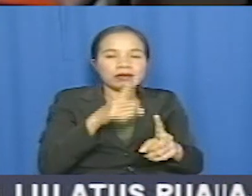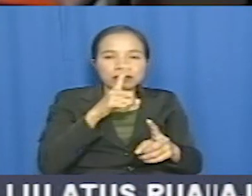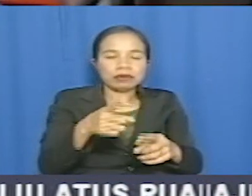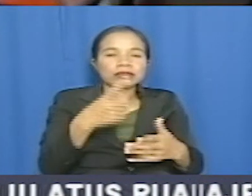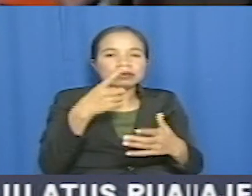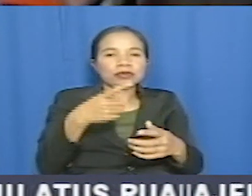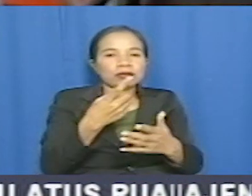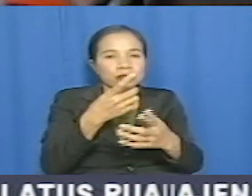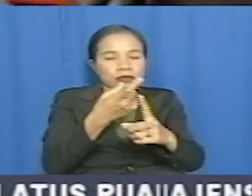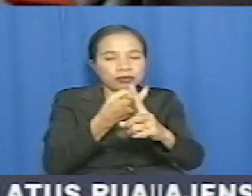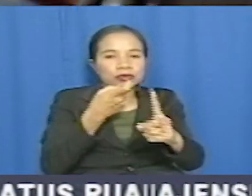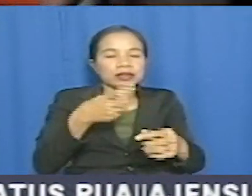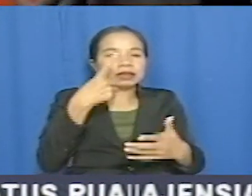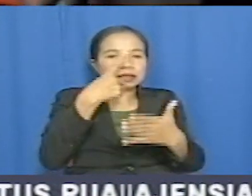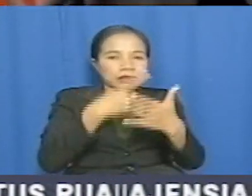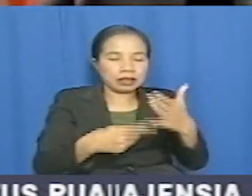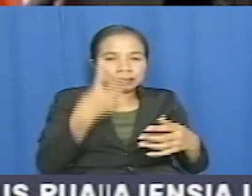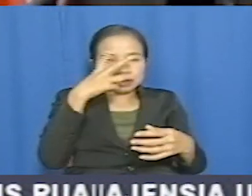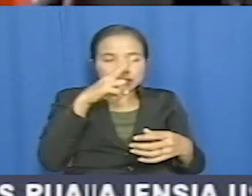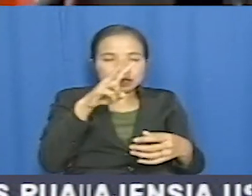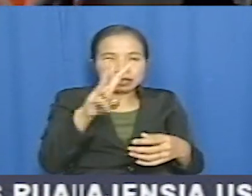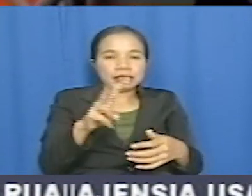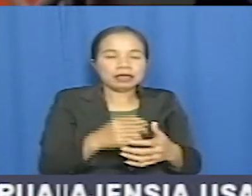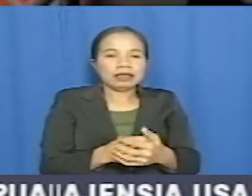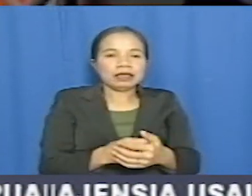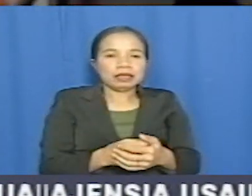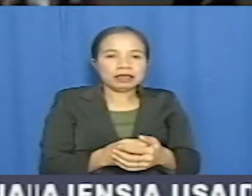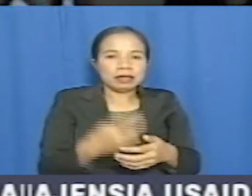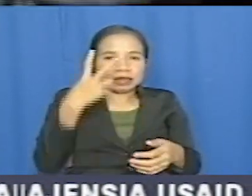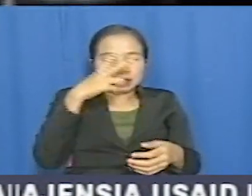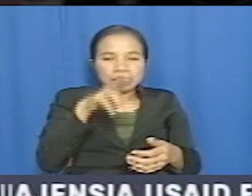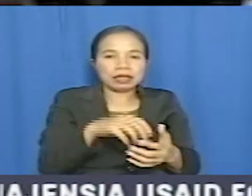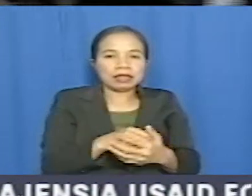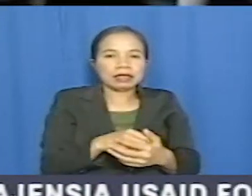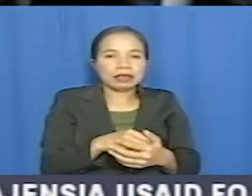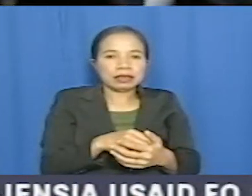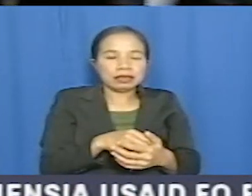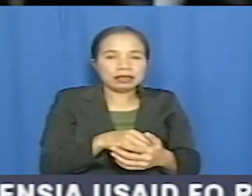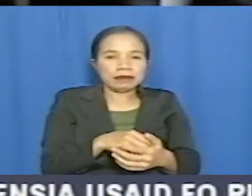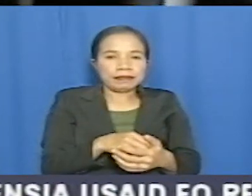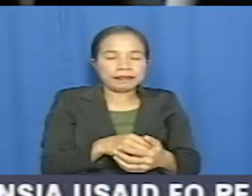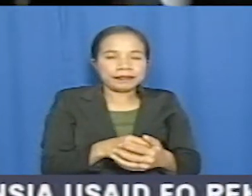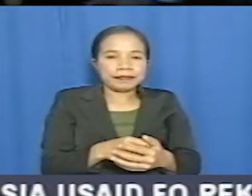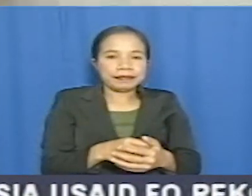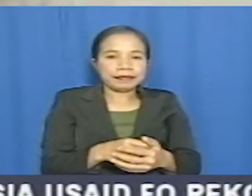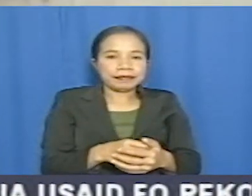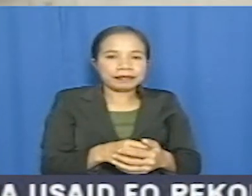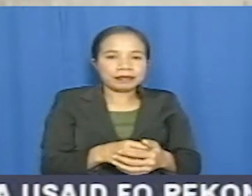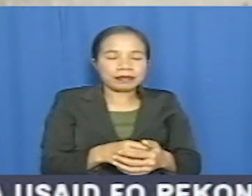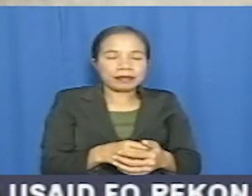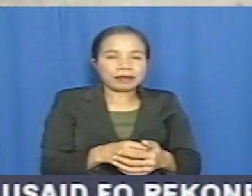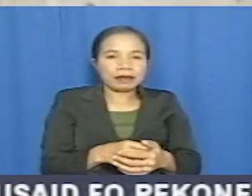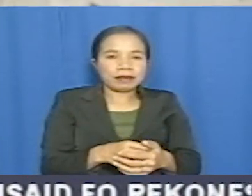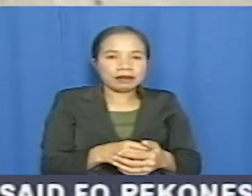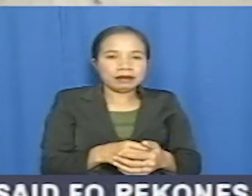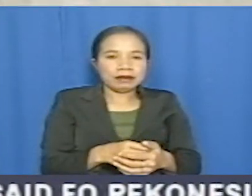sira hare por exemplo hanesan mano on no bema ka o hinita tu halo hanesan sacrificio mano nenek mesmo